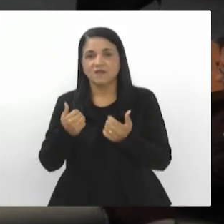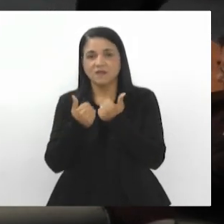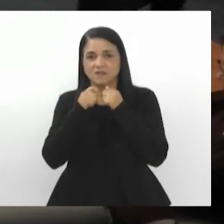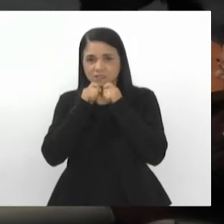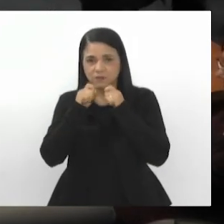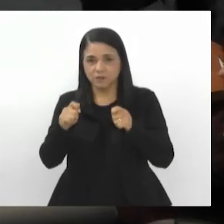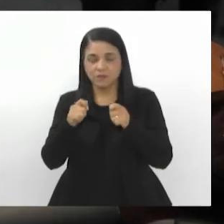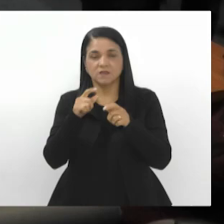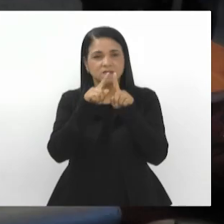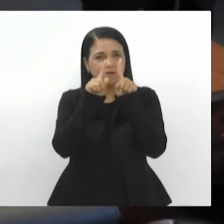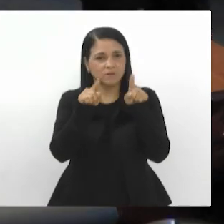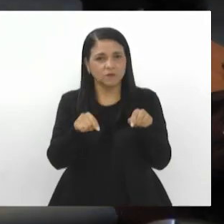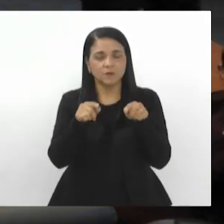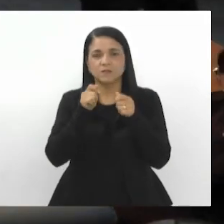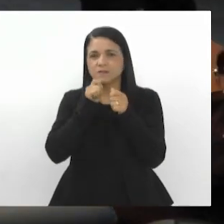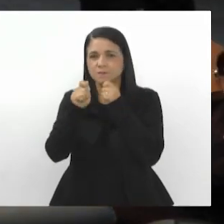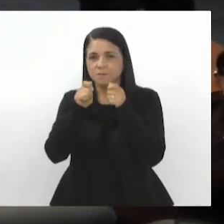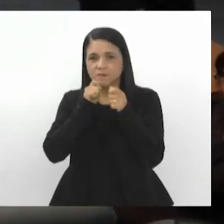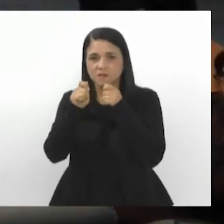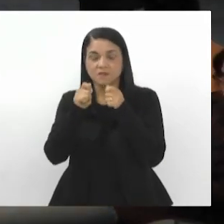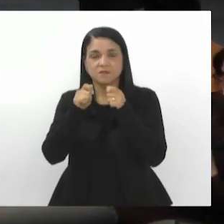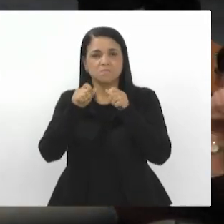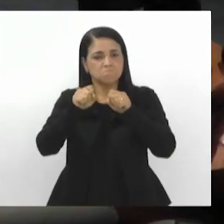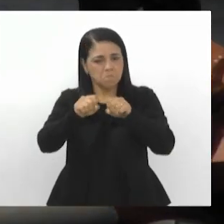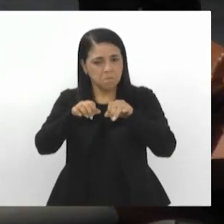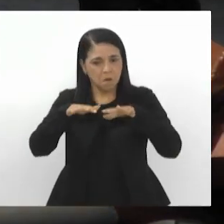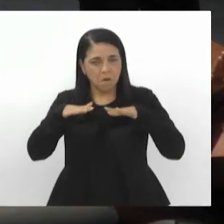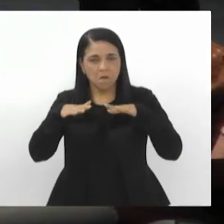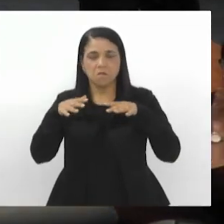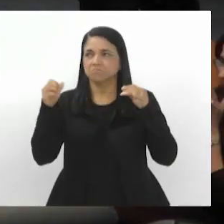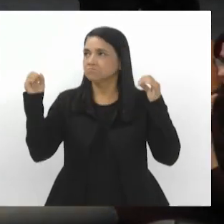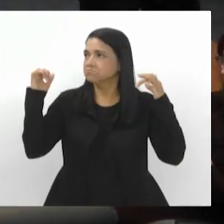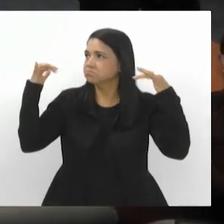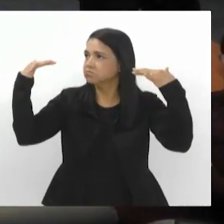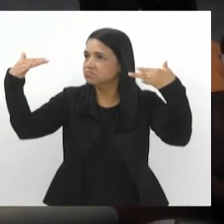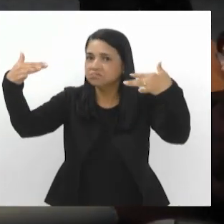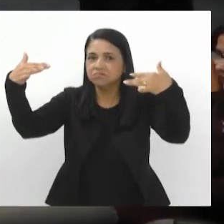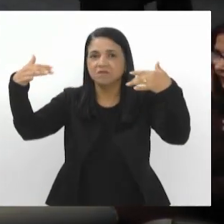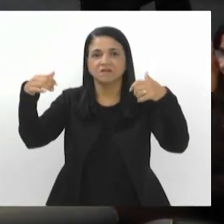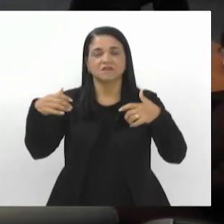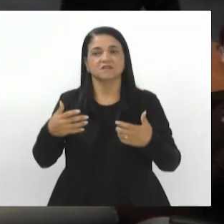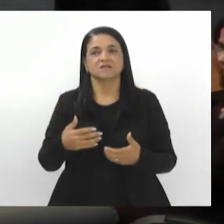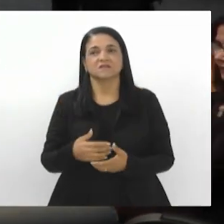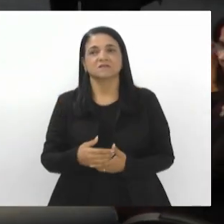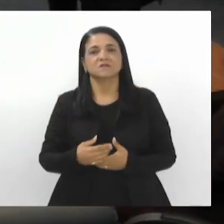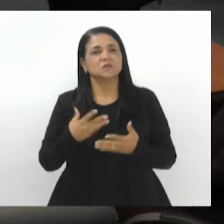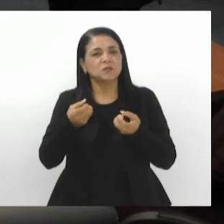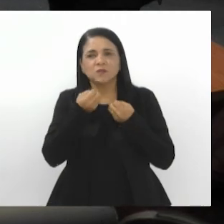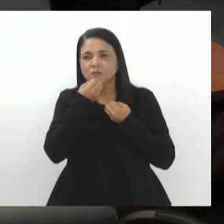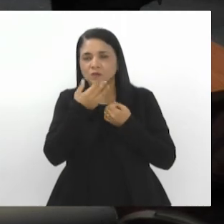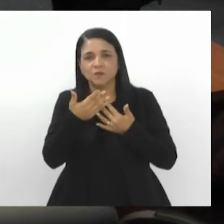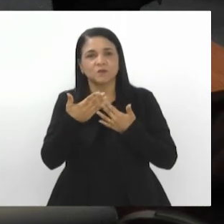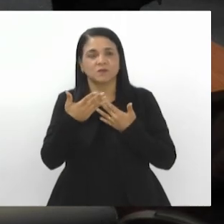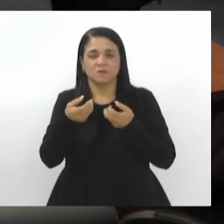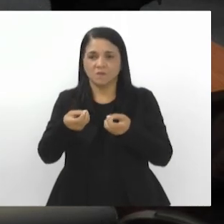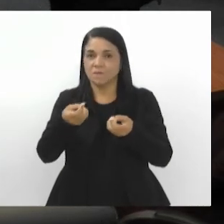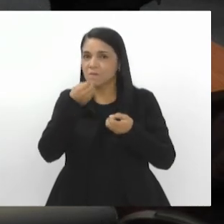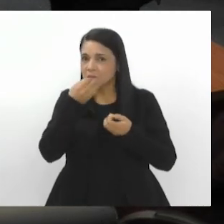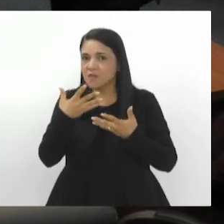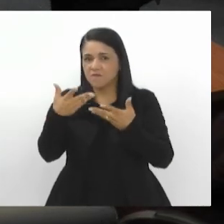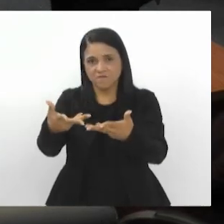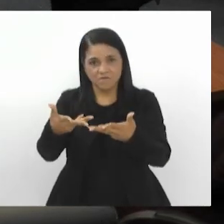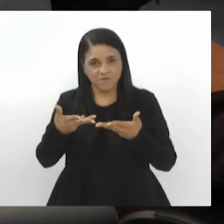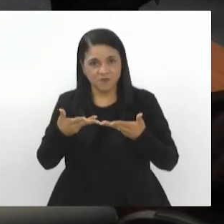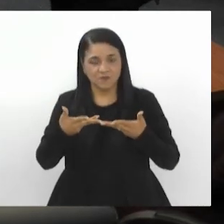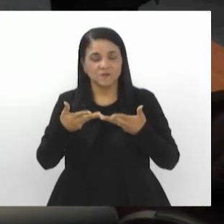Assessoria, servidores, imprensa, público presente, galeria, sejam todos bem-vindos ao Parlamento Fluminense.